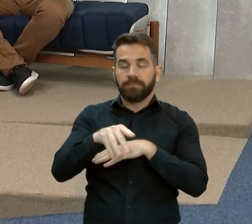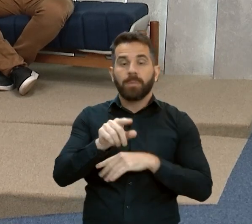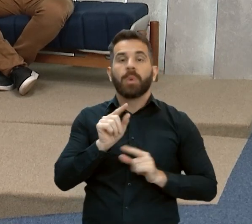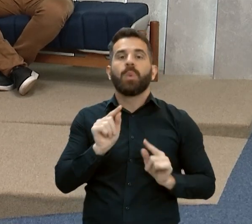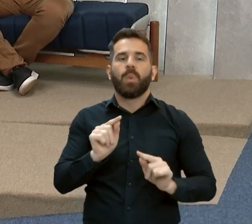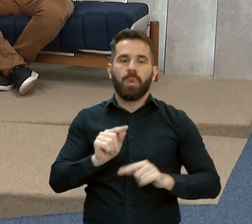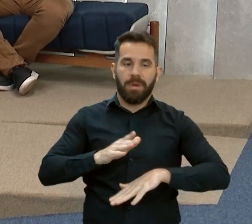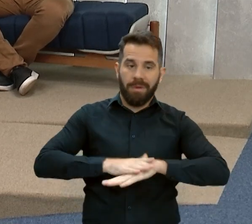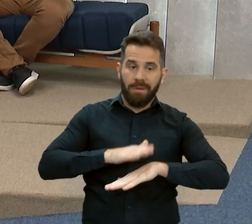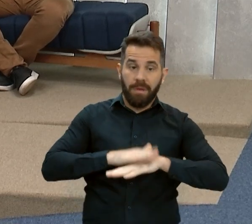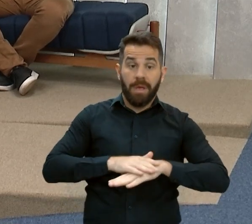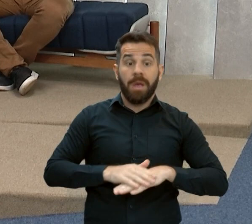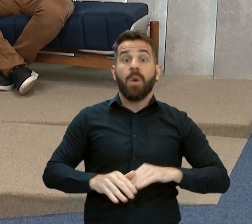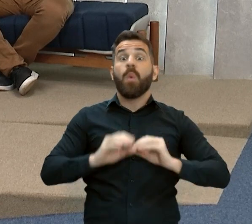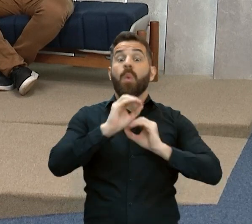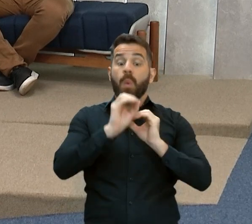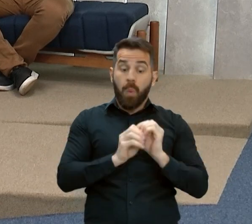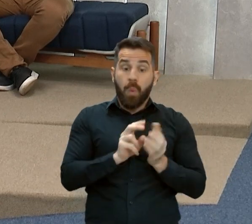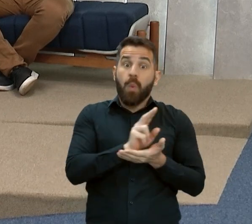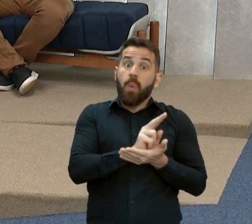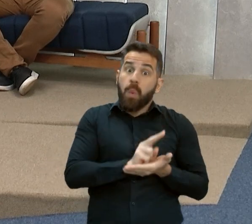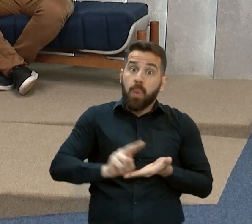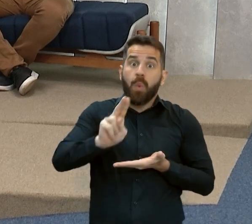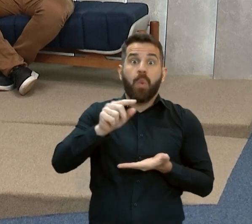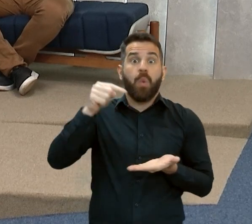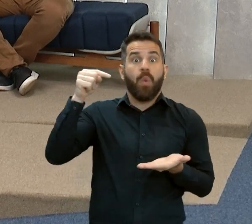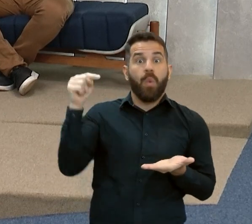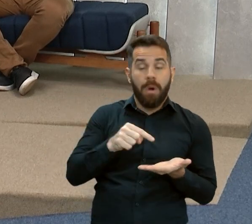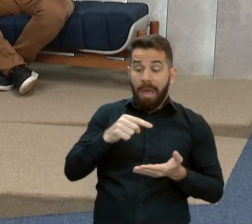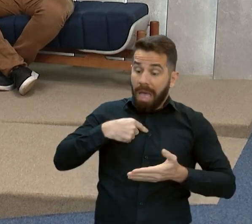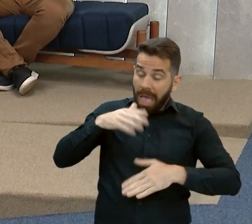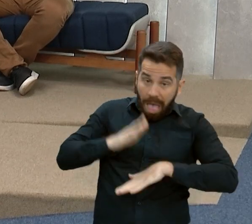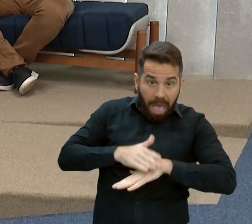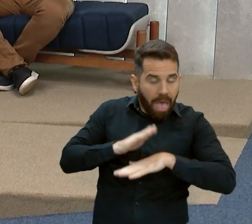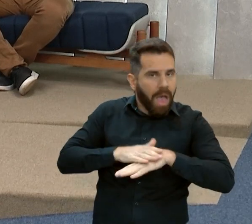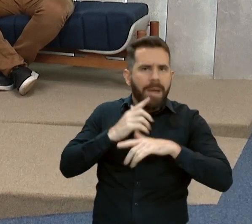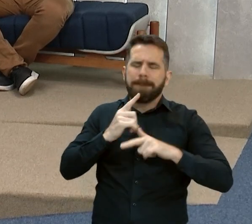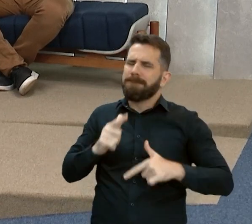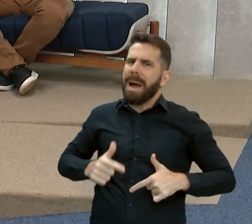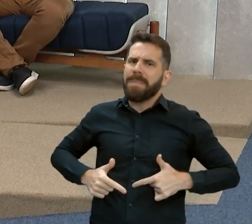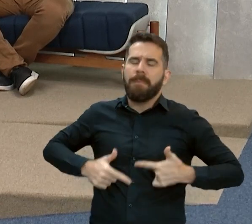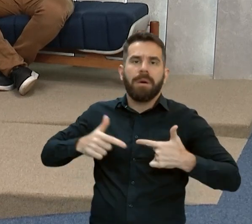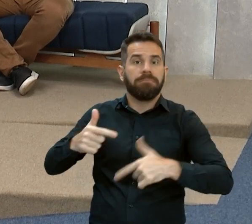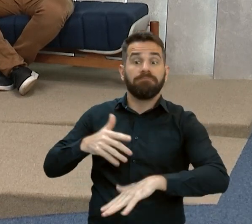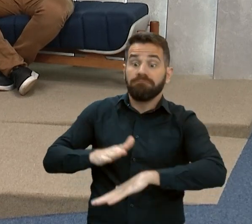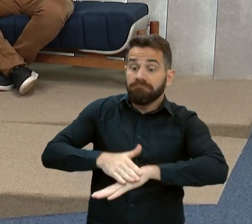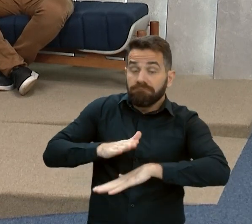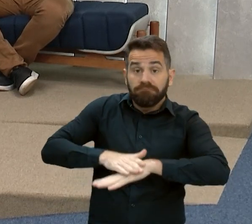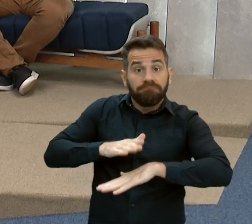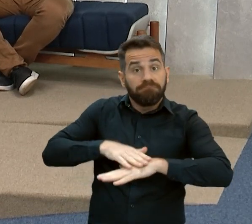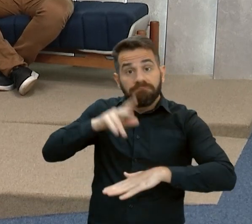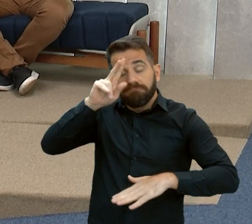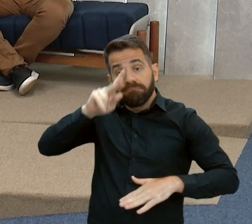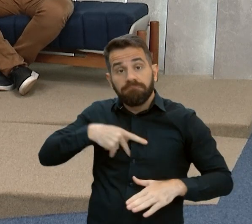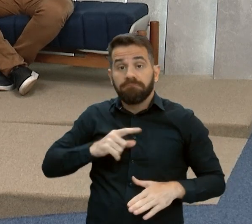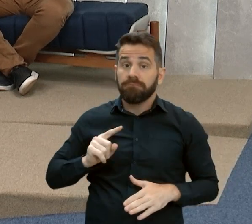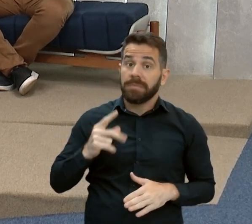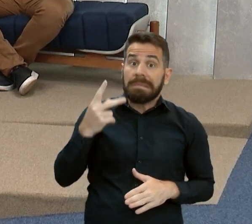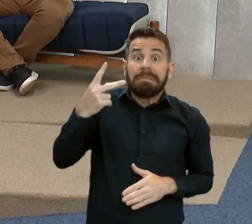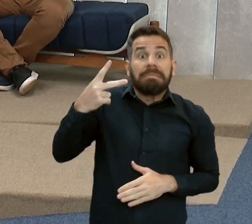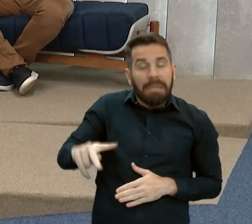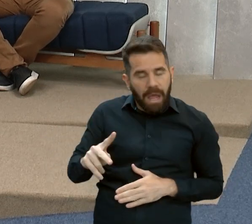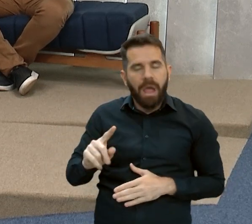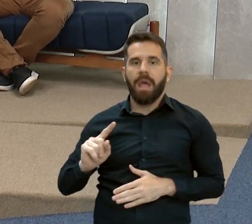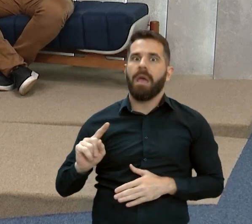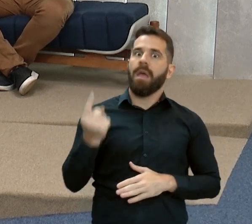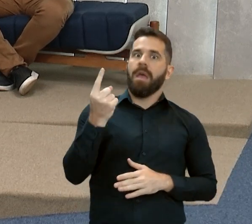ela construiu a sua própria TV. Porque as outras que eu tenho aí, que a gente tem conhecimento, foram